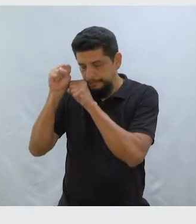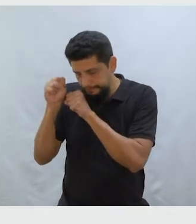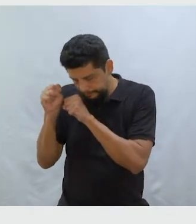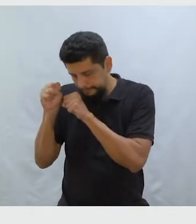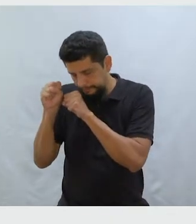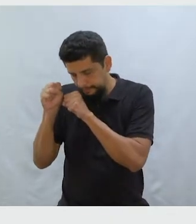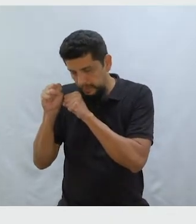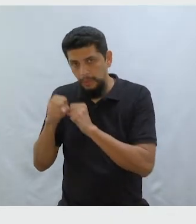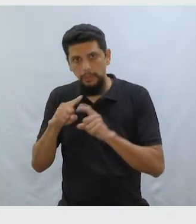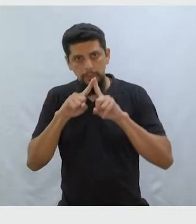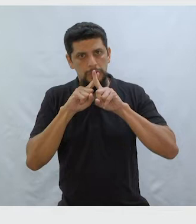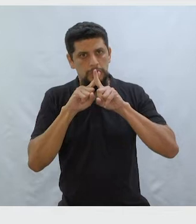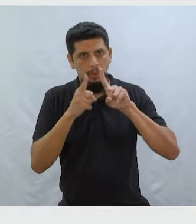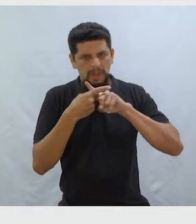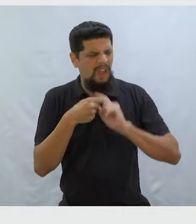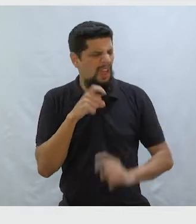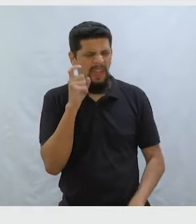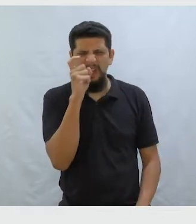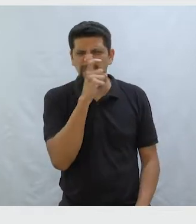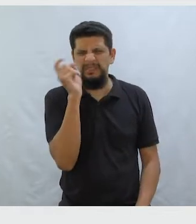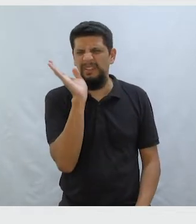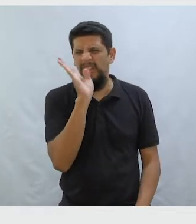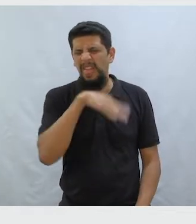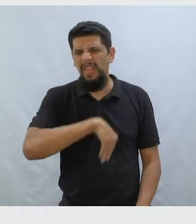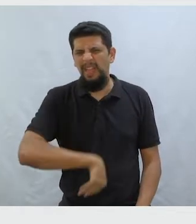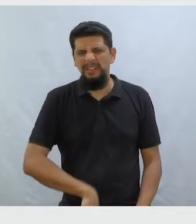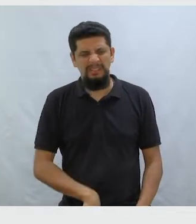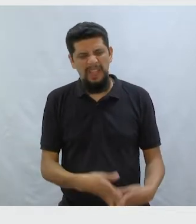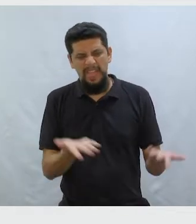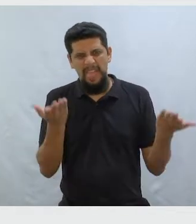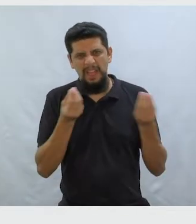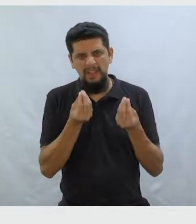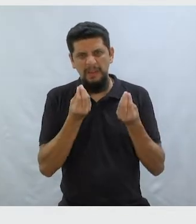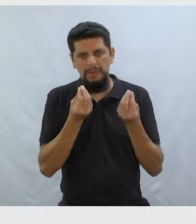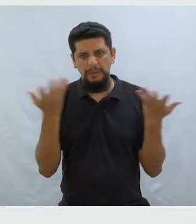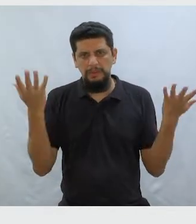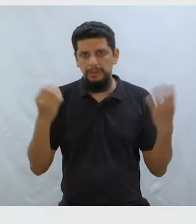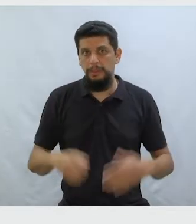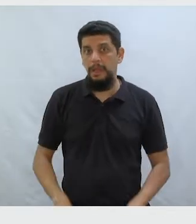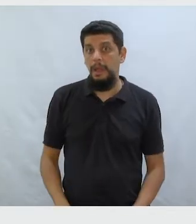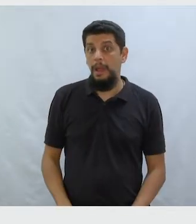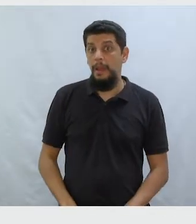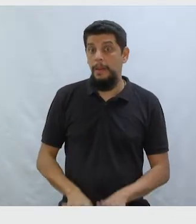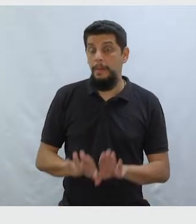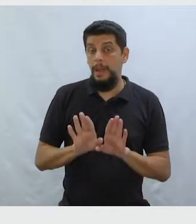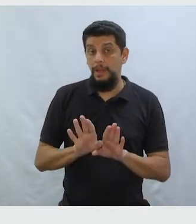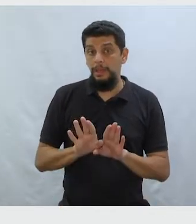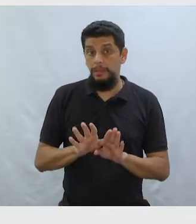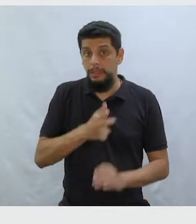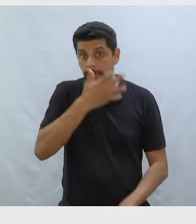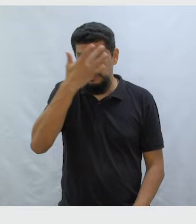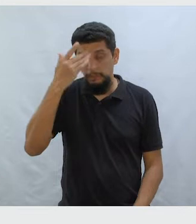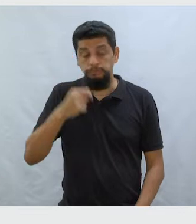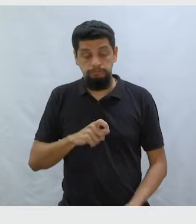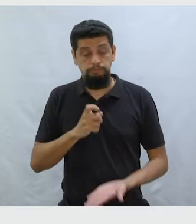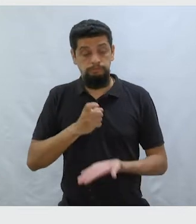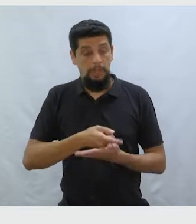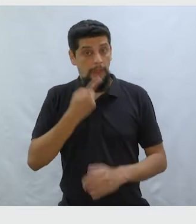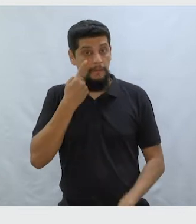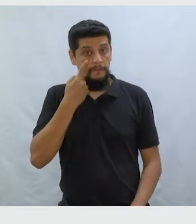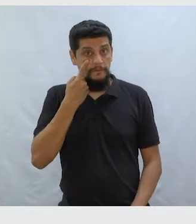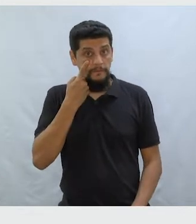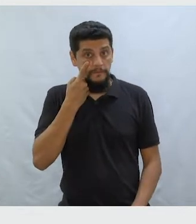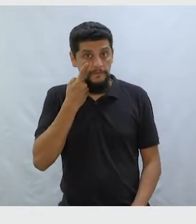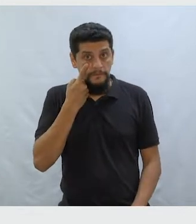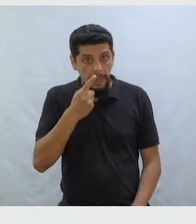dormia a noite inteira jurava que eram mentiras onde é que já se viu mas muitas pessoas afirmavam